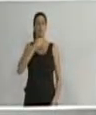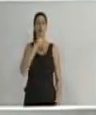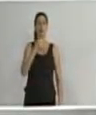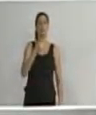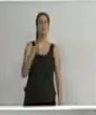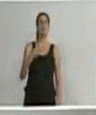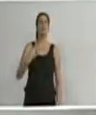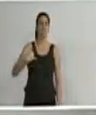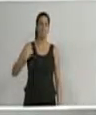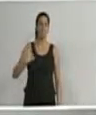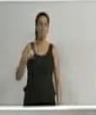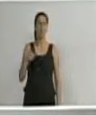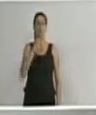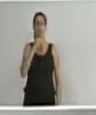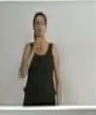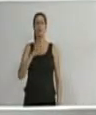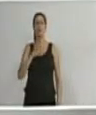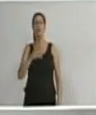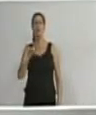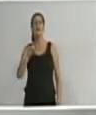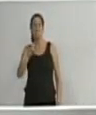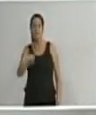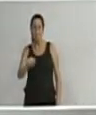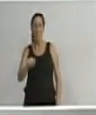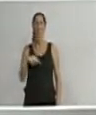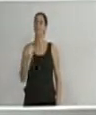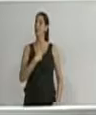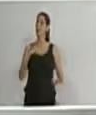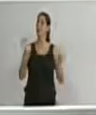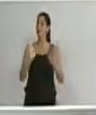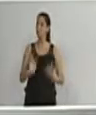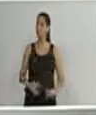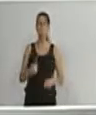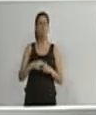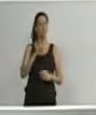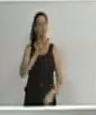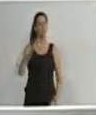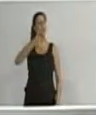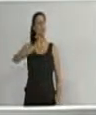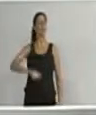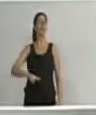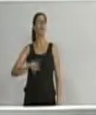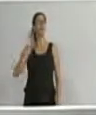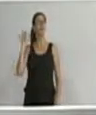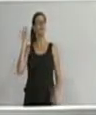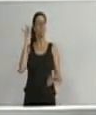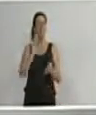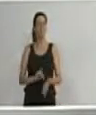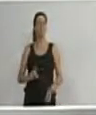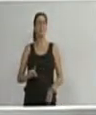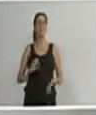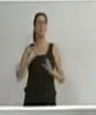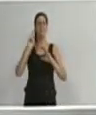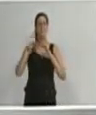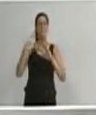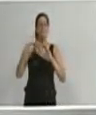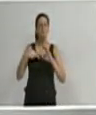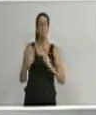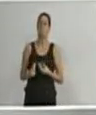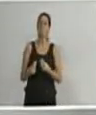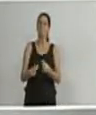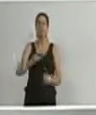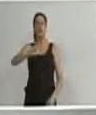seu Correia, e com certeza estamos felizes que Blumenau mais uma vez sai na frente e esta casa oportuniza